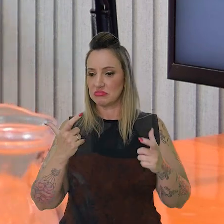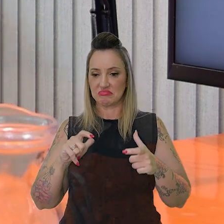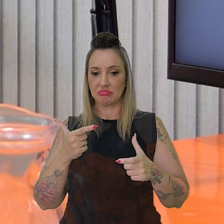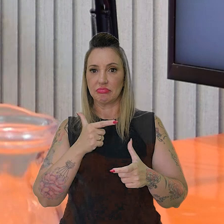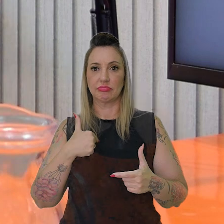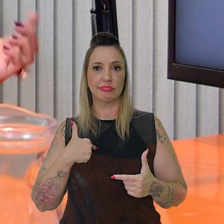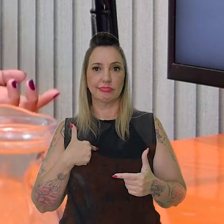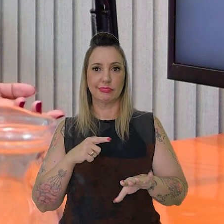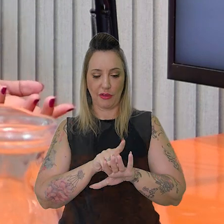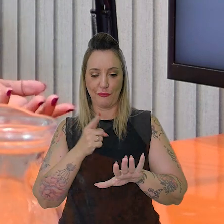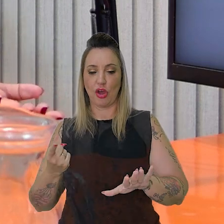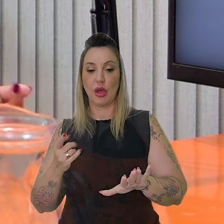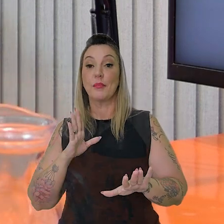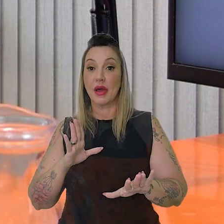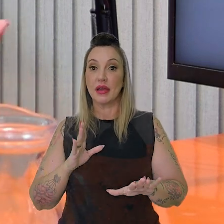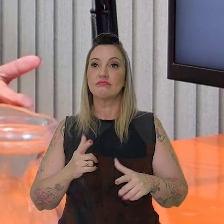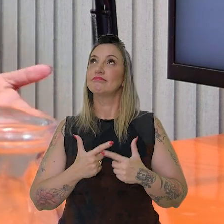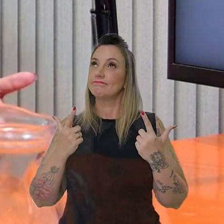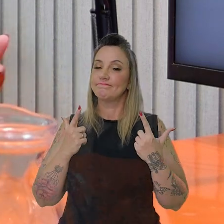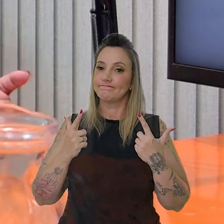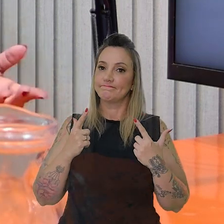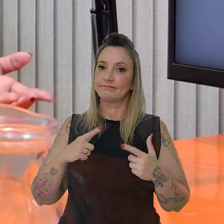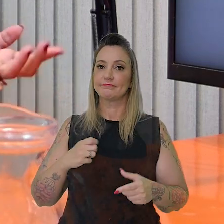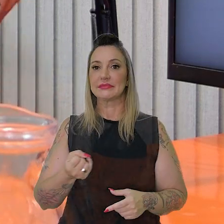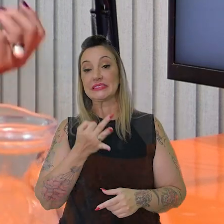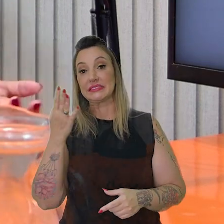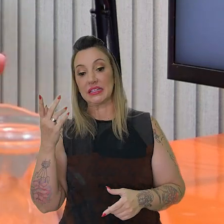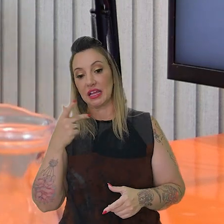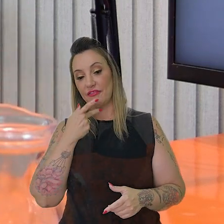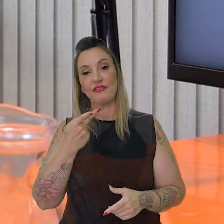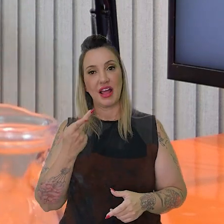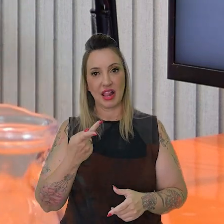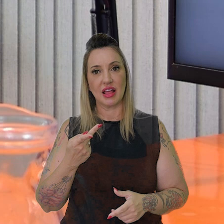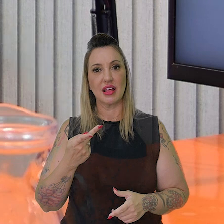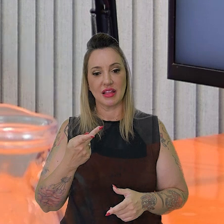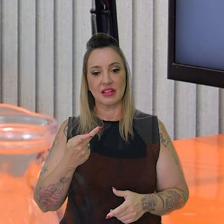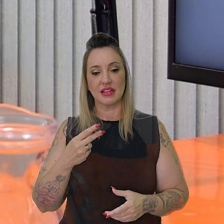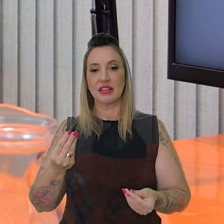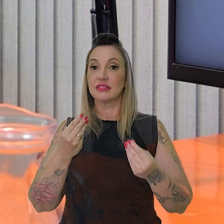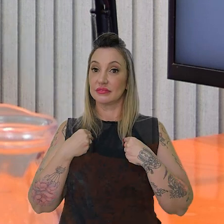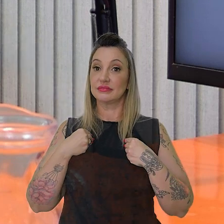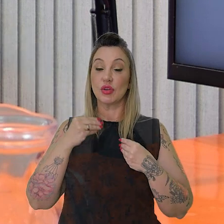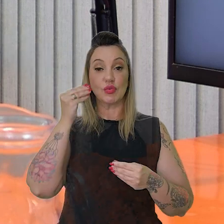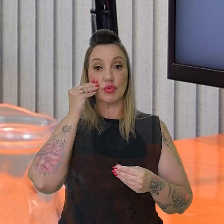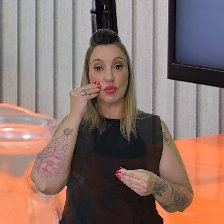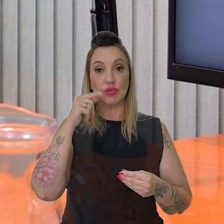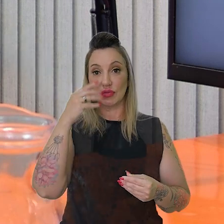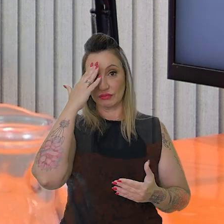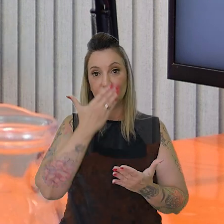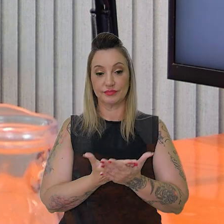não tem lugar para mim uhum né mas graças a Deus hoje tem tantas que falam que nos dá a